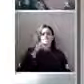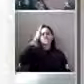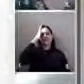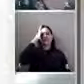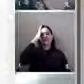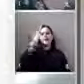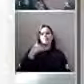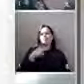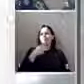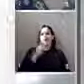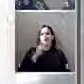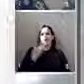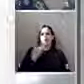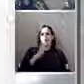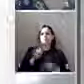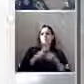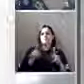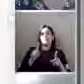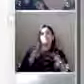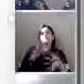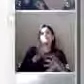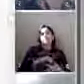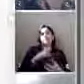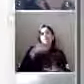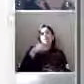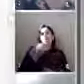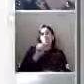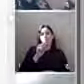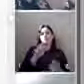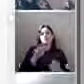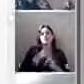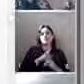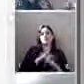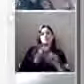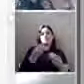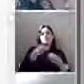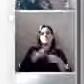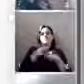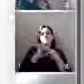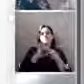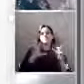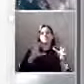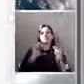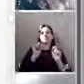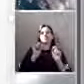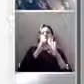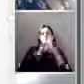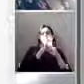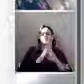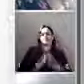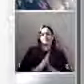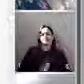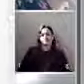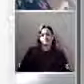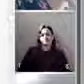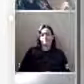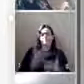aí. Né? Eu acho que a linguística contrastiva nos permite fazer isso. Né? Então,